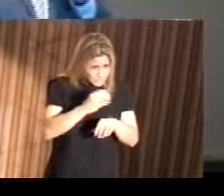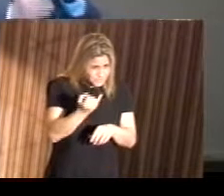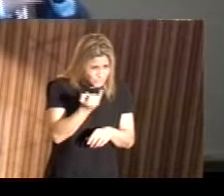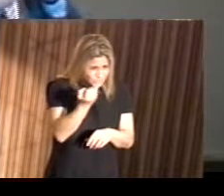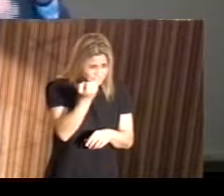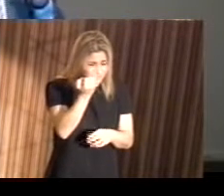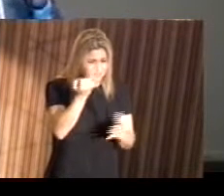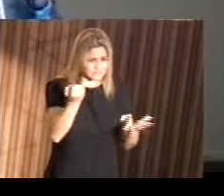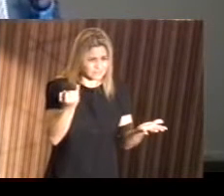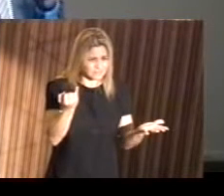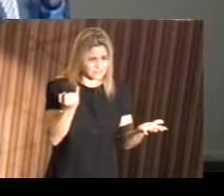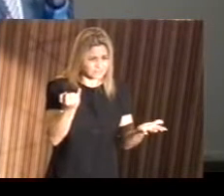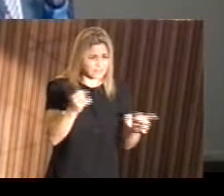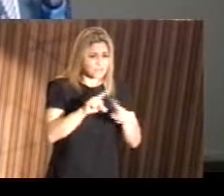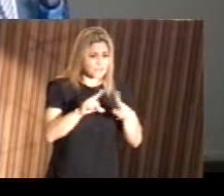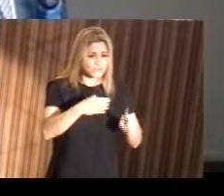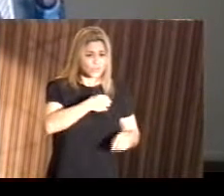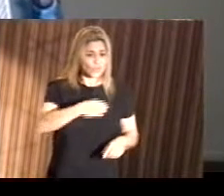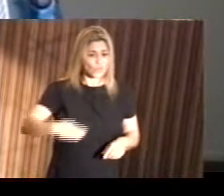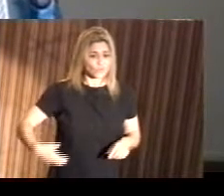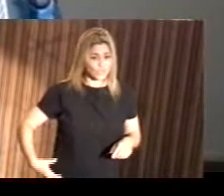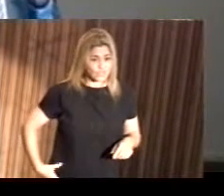E aí eu vejo o governo brasileiro